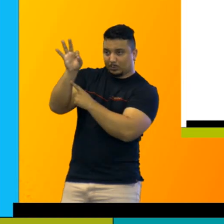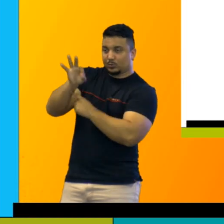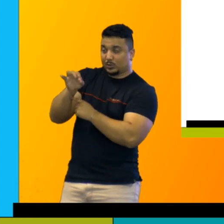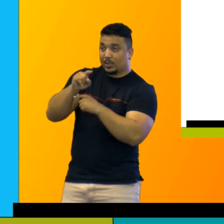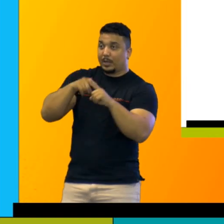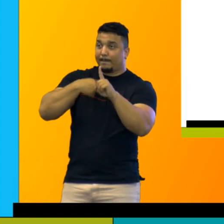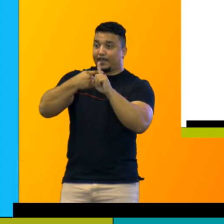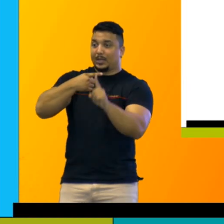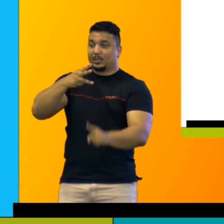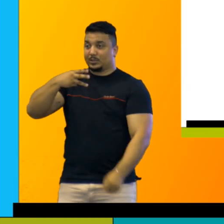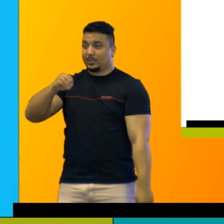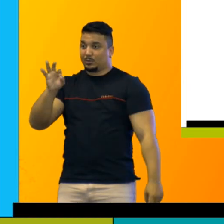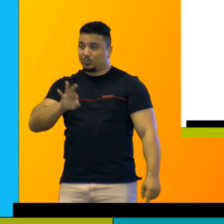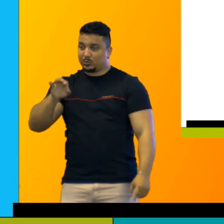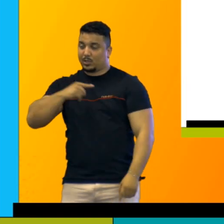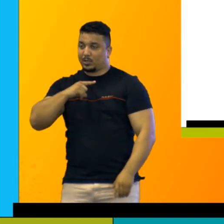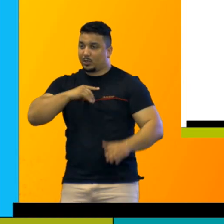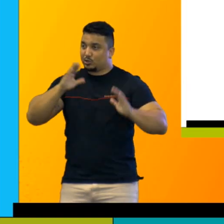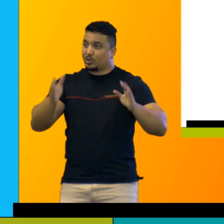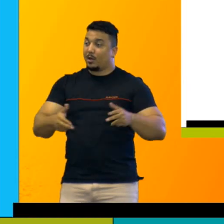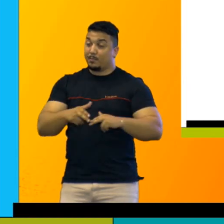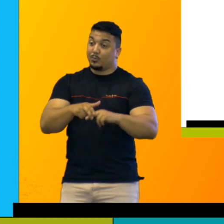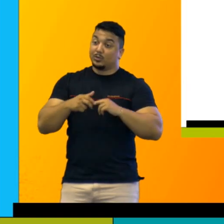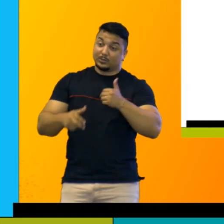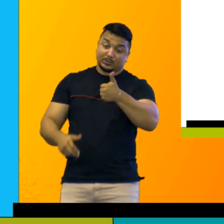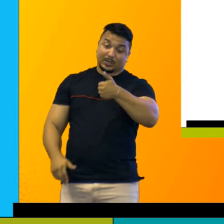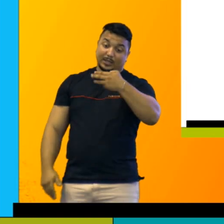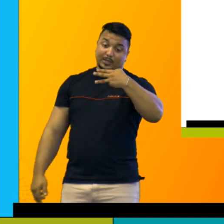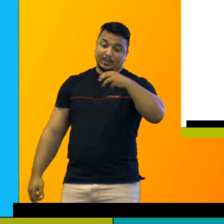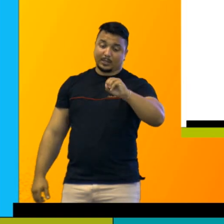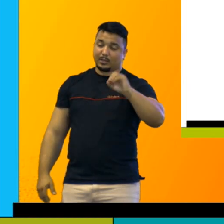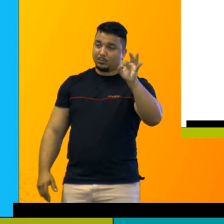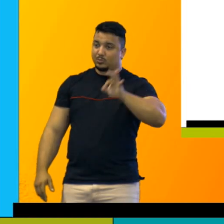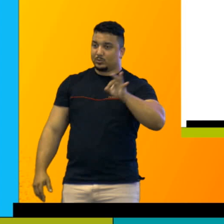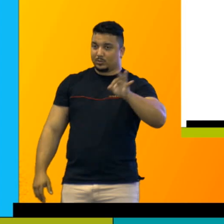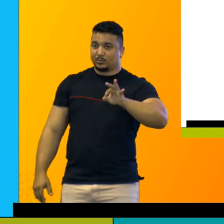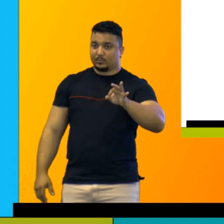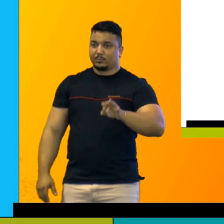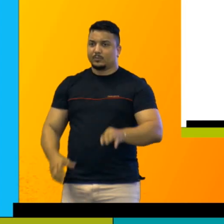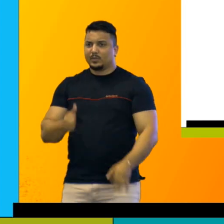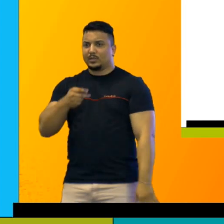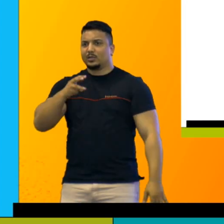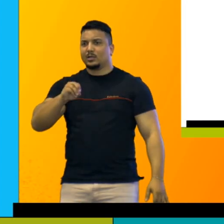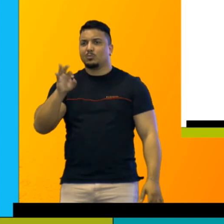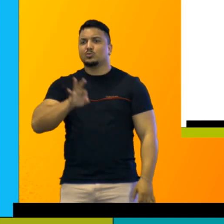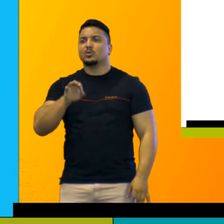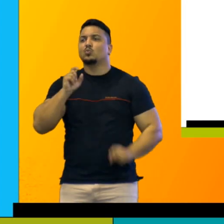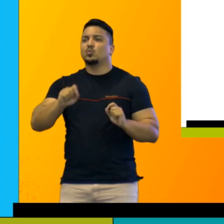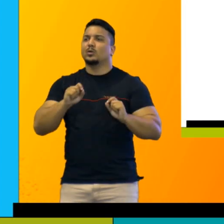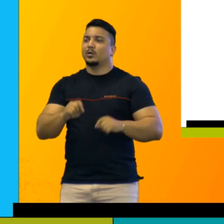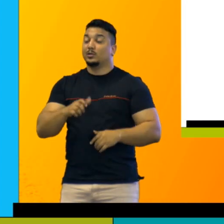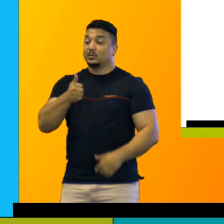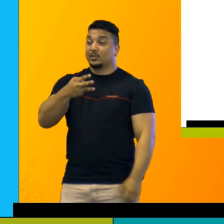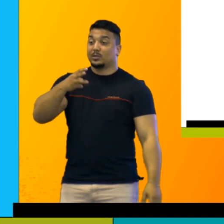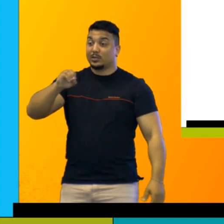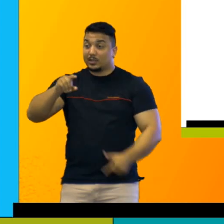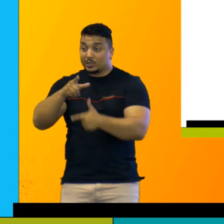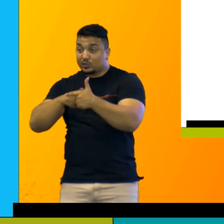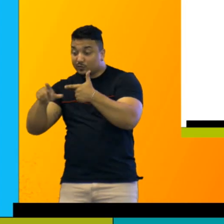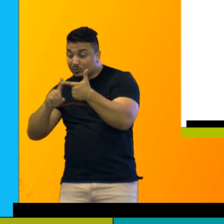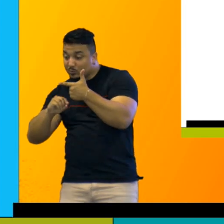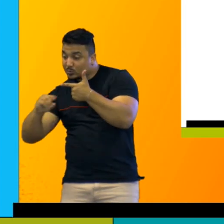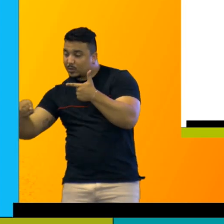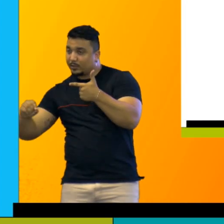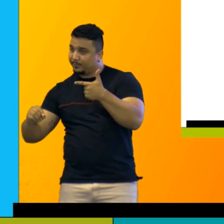mais 30% que ela aumentou. Então ela vai ser 130%. Mas o que é 130%? 130 dividido por